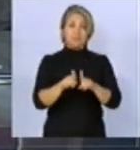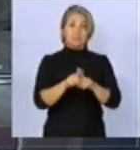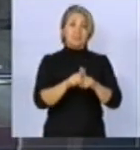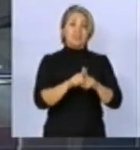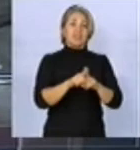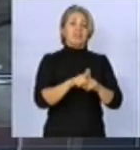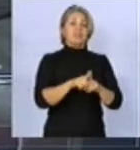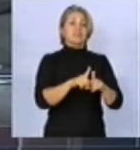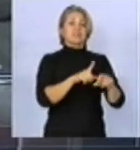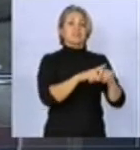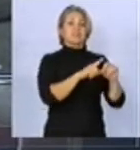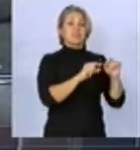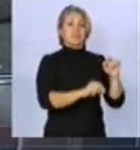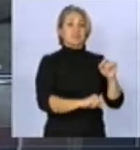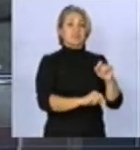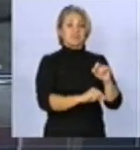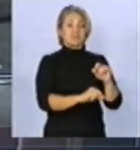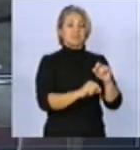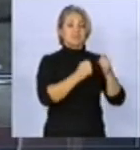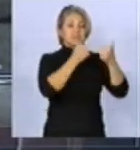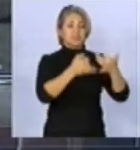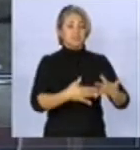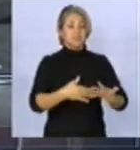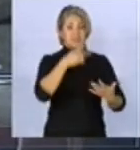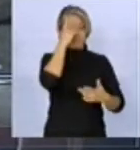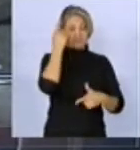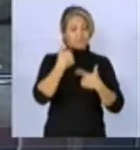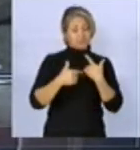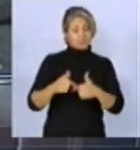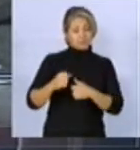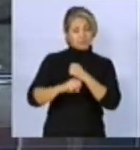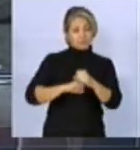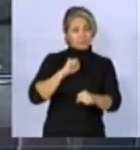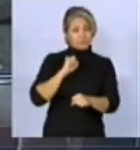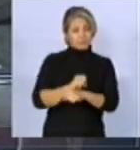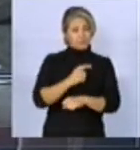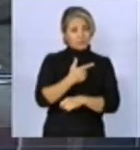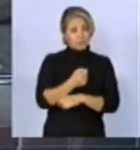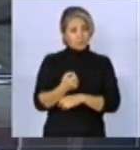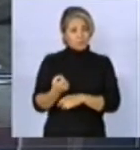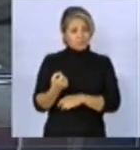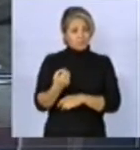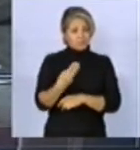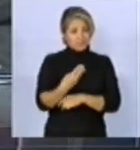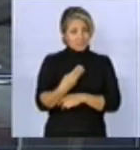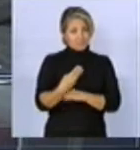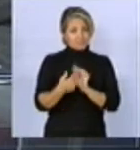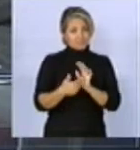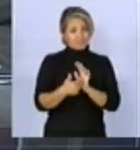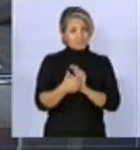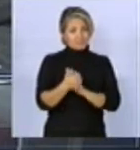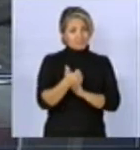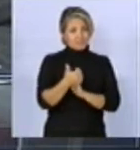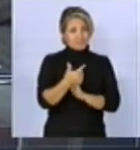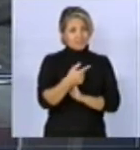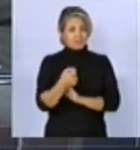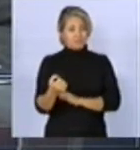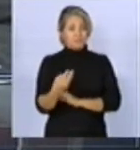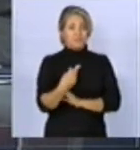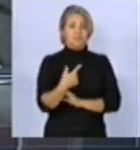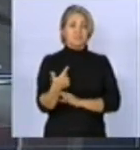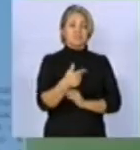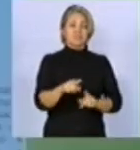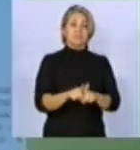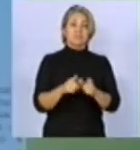sexagésima da Convenção Coletiva Nossa trabalhador do ano de 2003 2002 2003 eu já negocia com esse